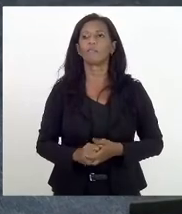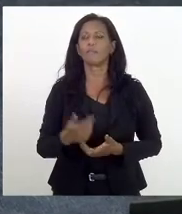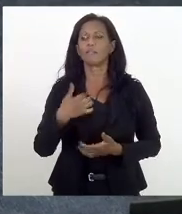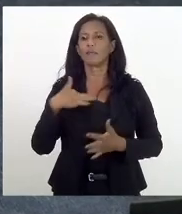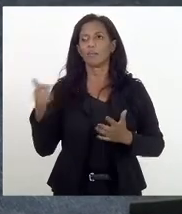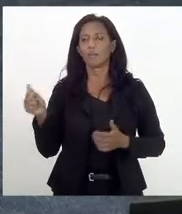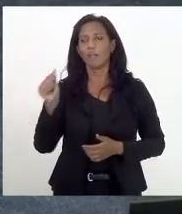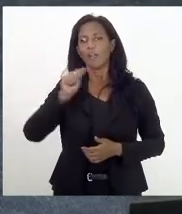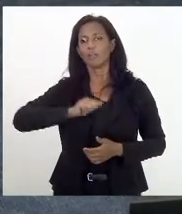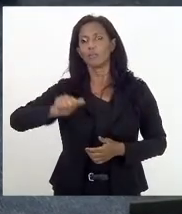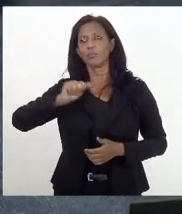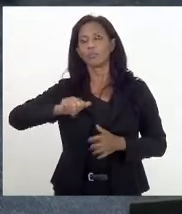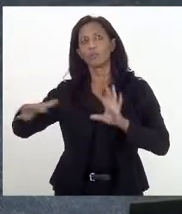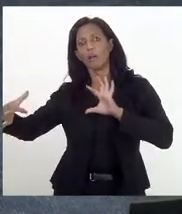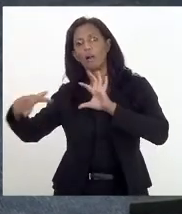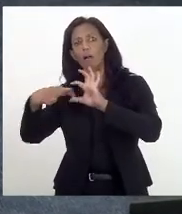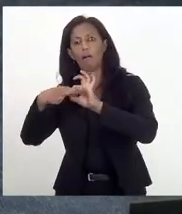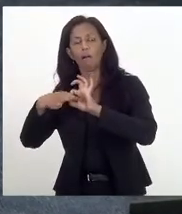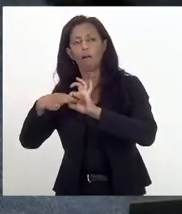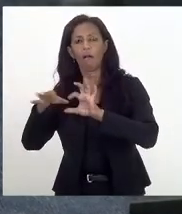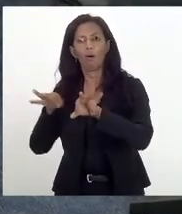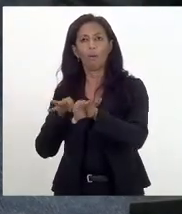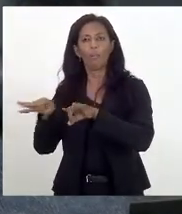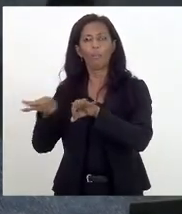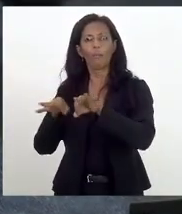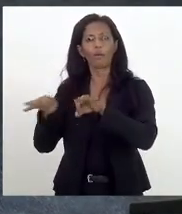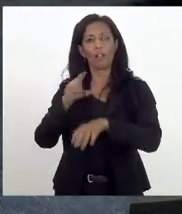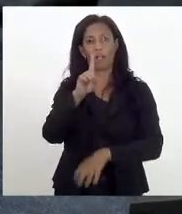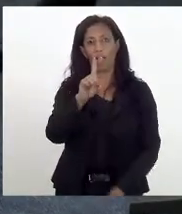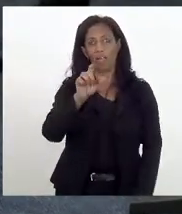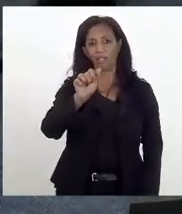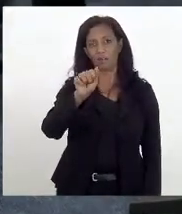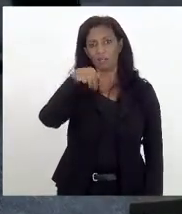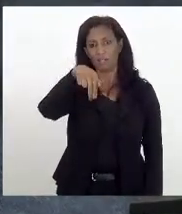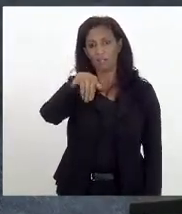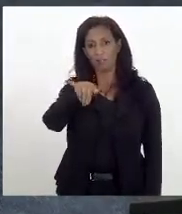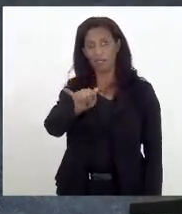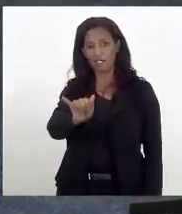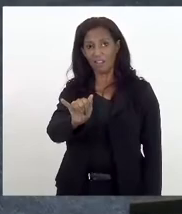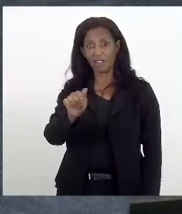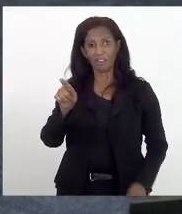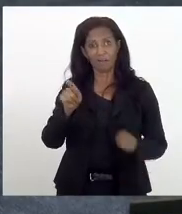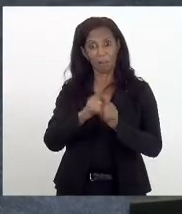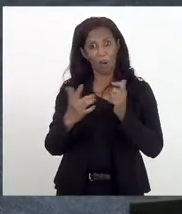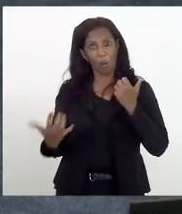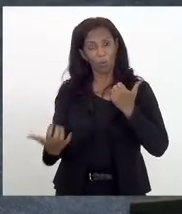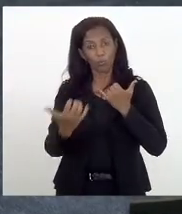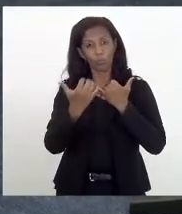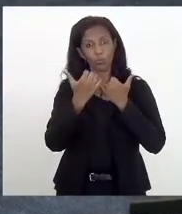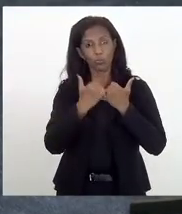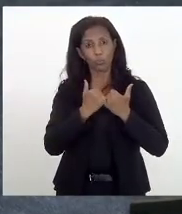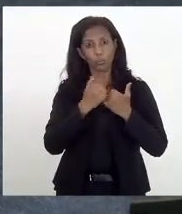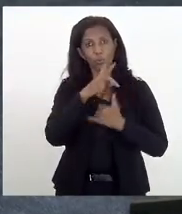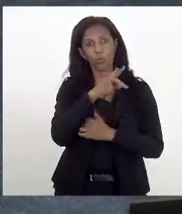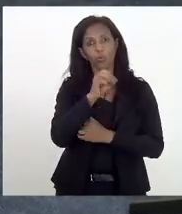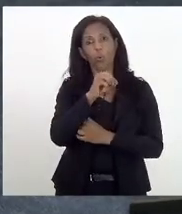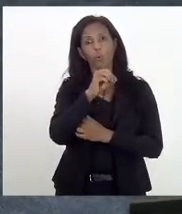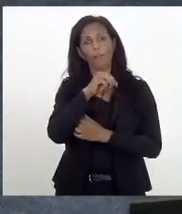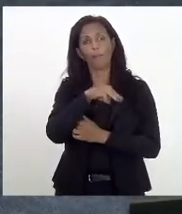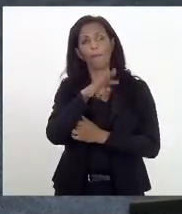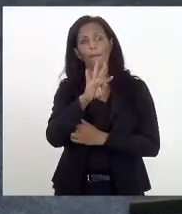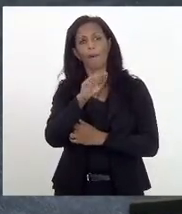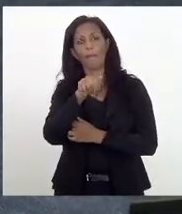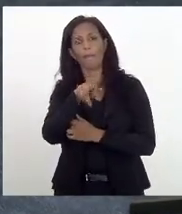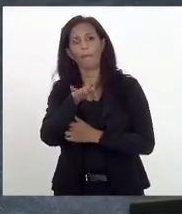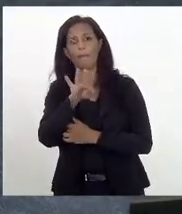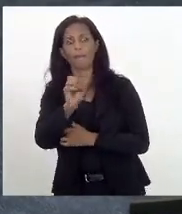a uma um projeto da deputada a Dani Monteiro de tombamento Estadual Então eu acho que